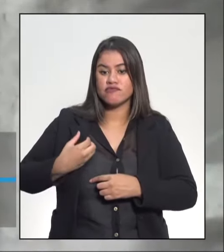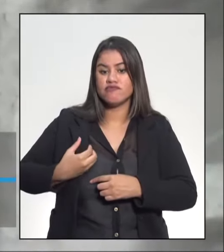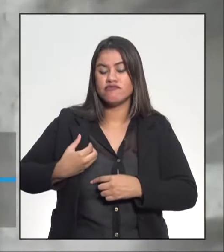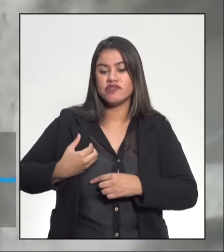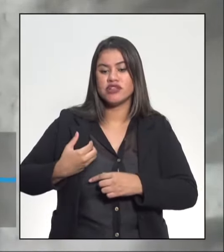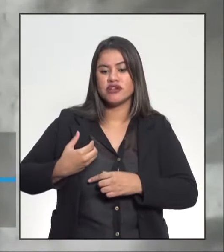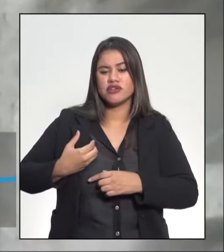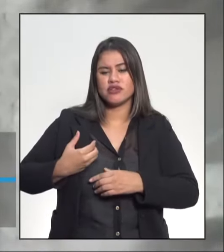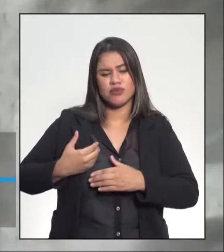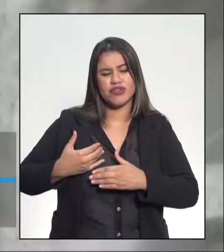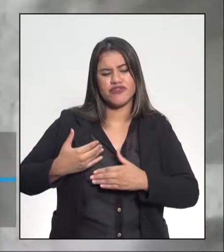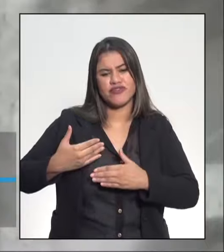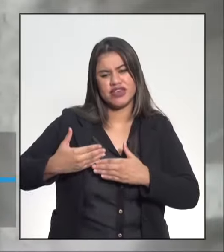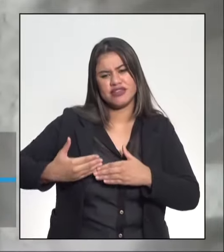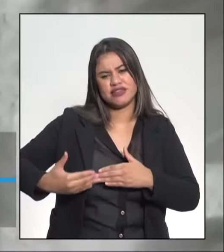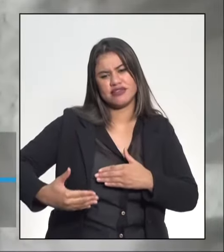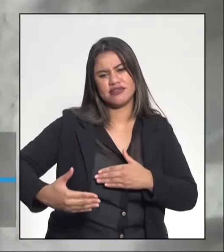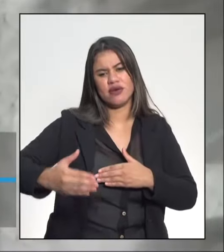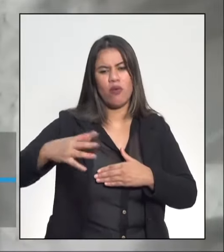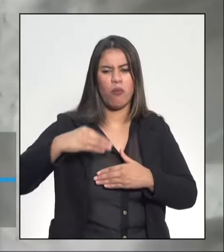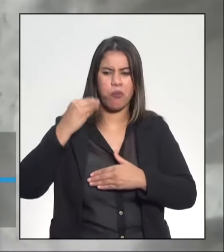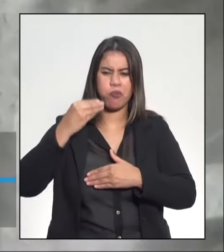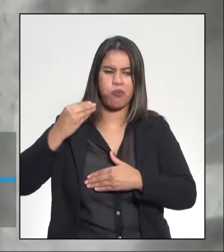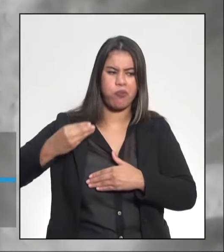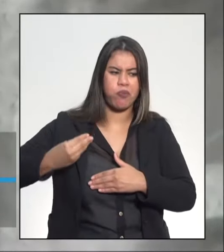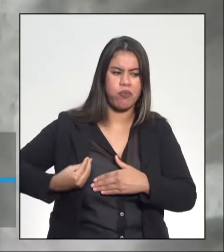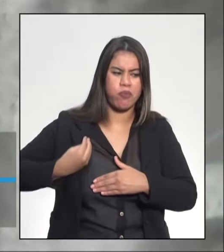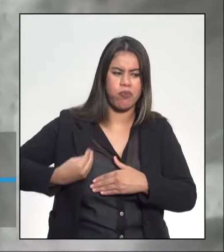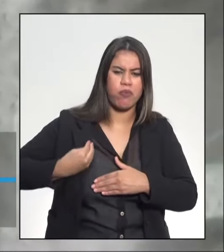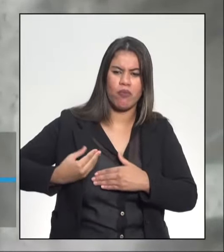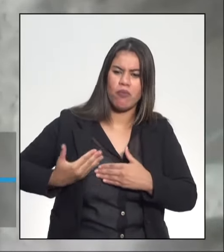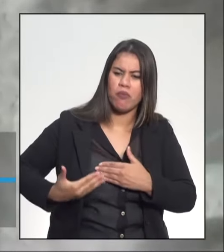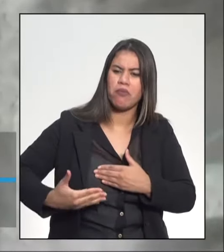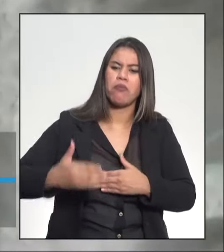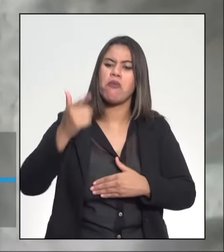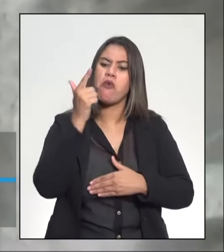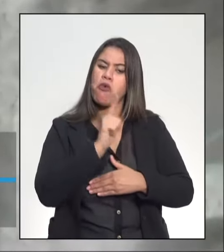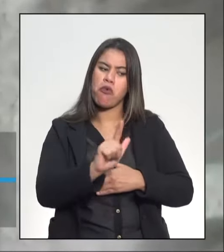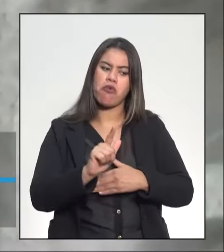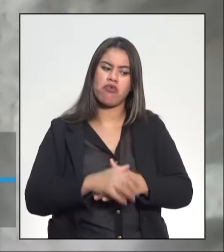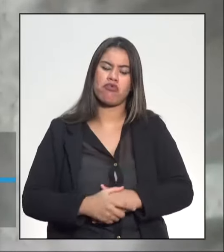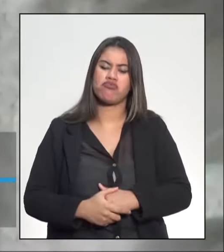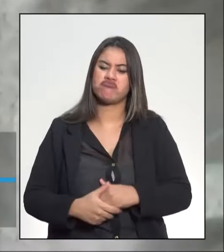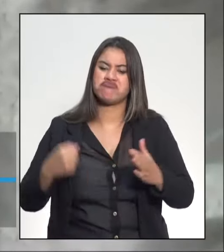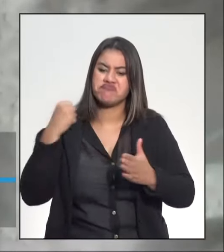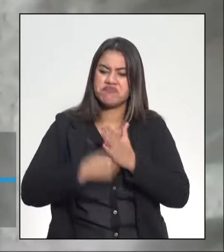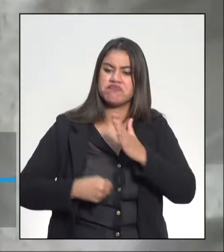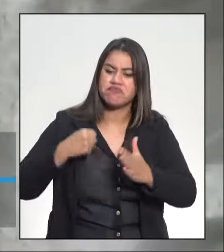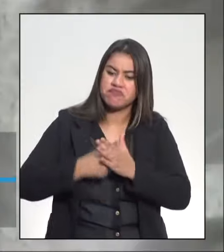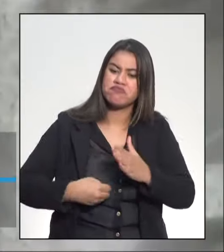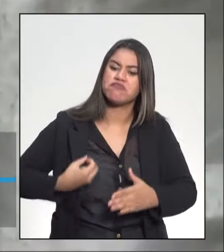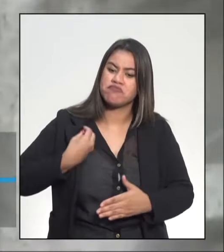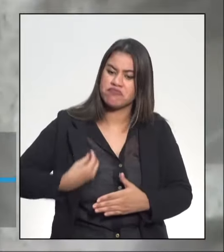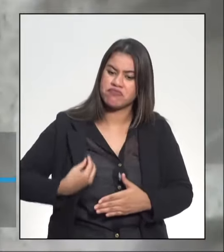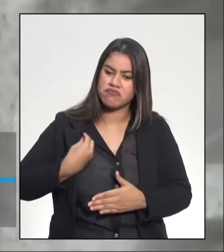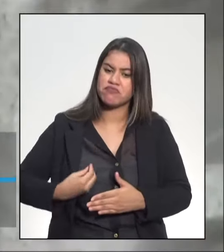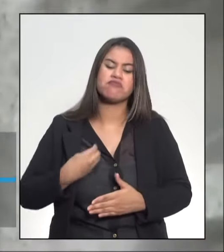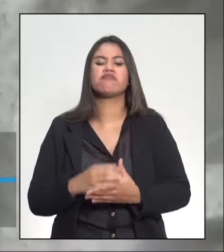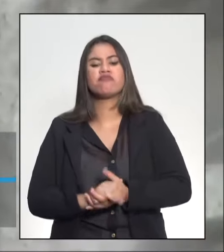Eu achei isso muito legal. Aí a Gabriela falou sobre a proteção. O Gabriel Fernando é a